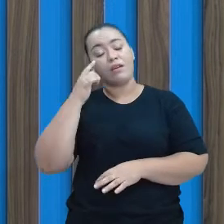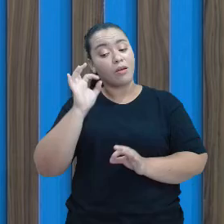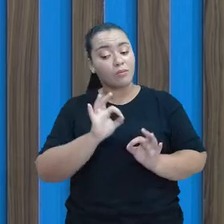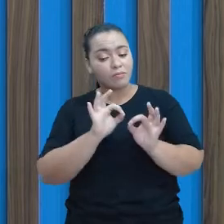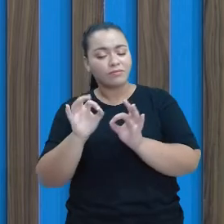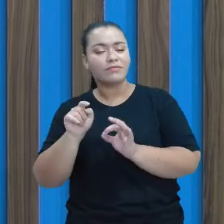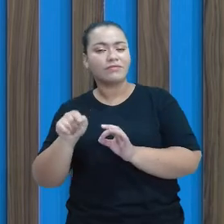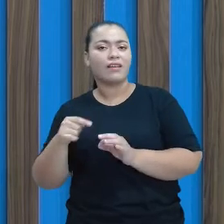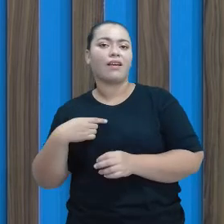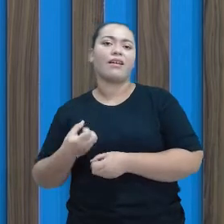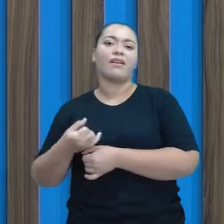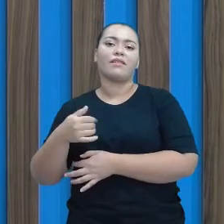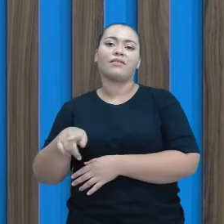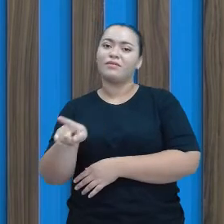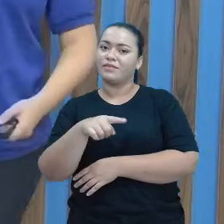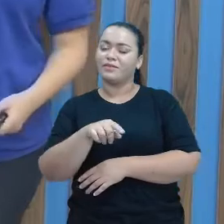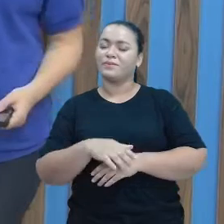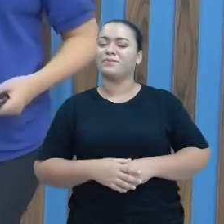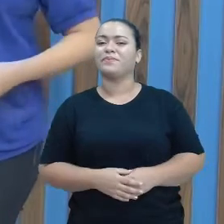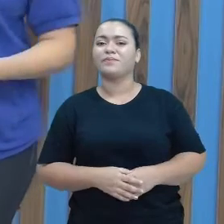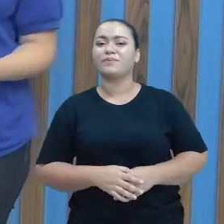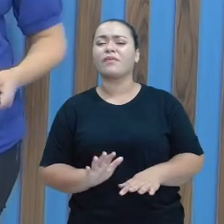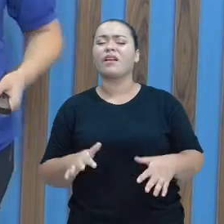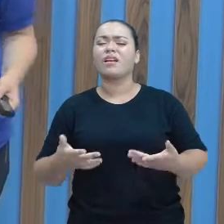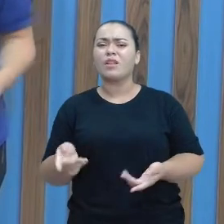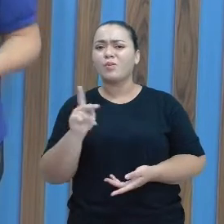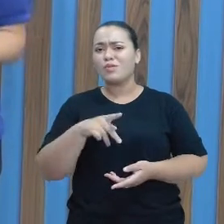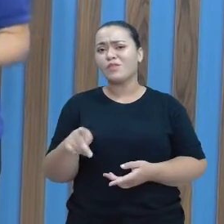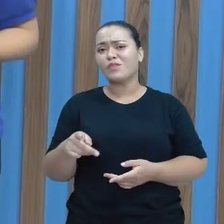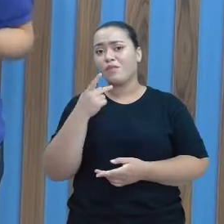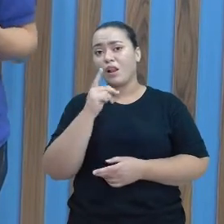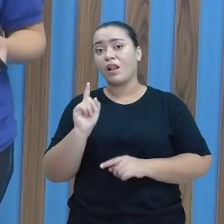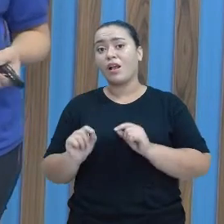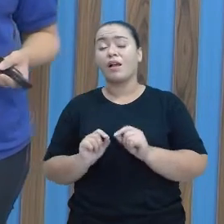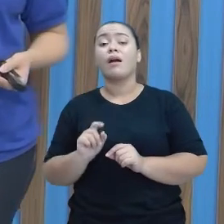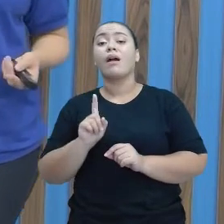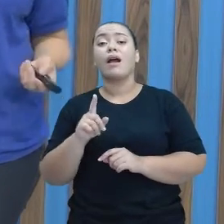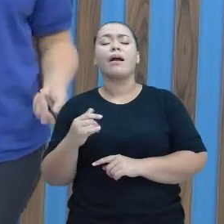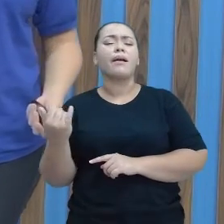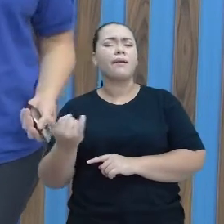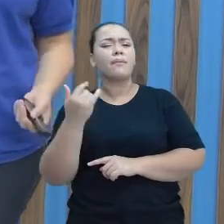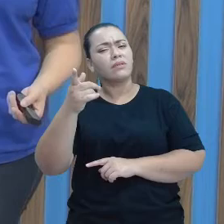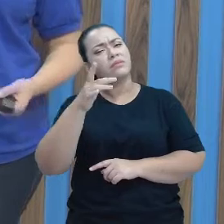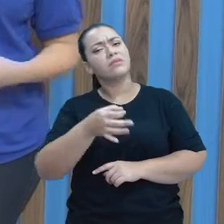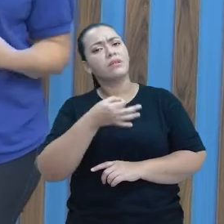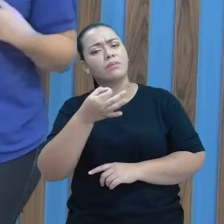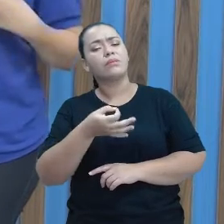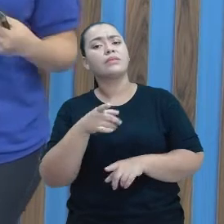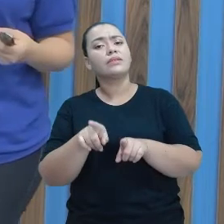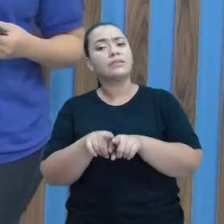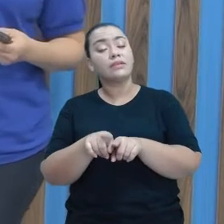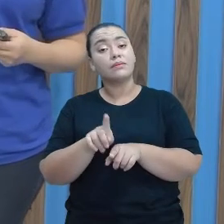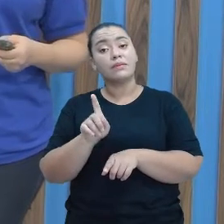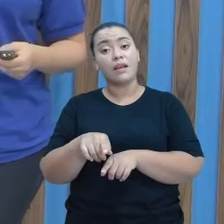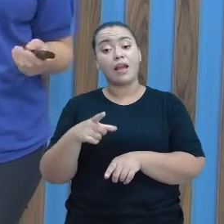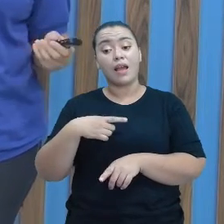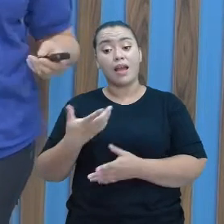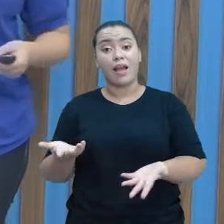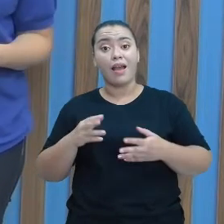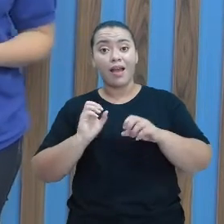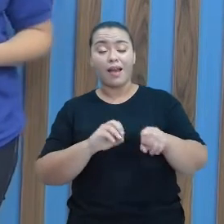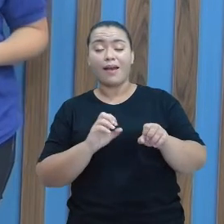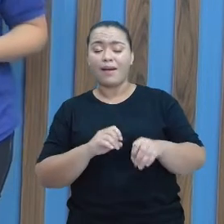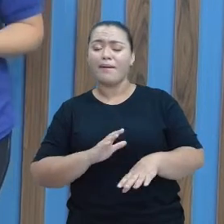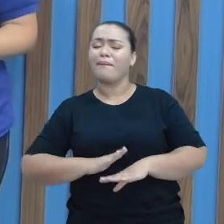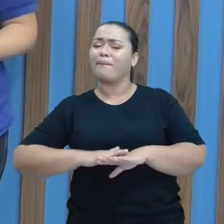tá bom? Então, né, gente, o professor Pedro falou aí sobre a importância do comentário de vocês para fazer com que essa aula fique